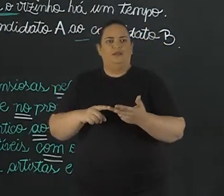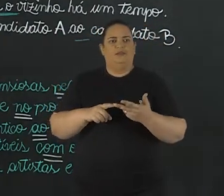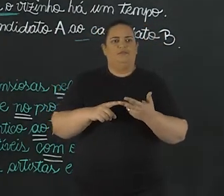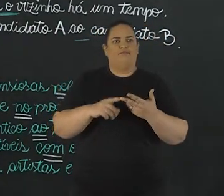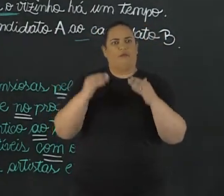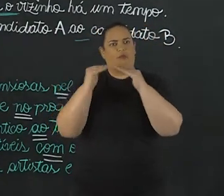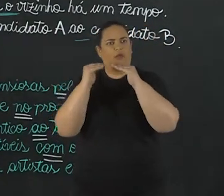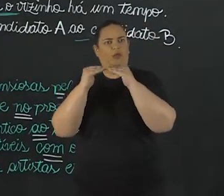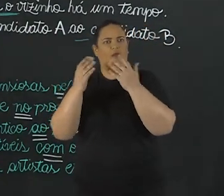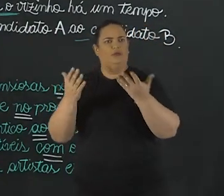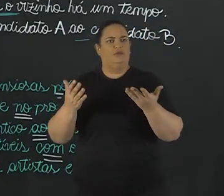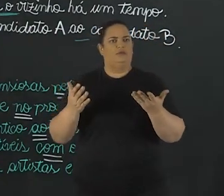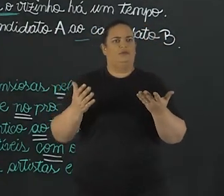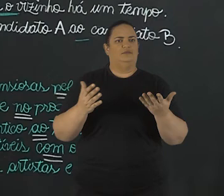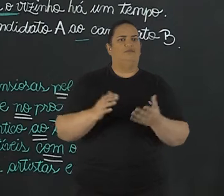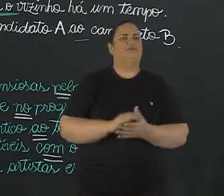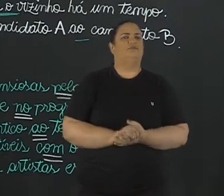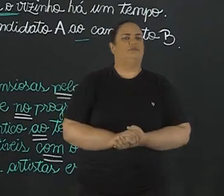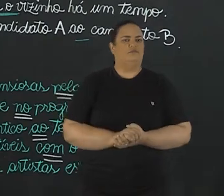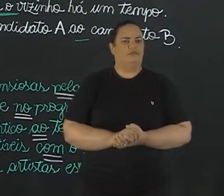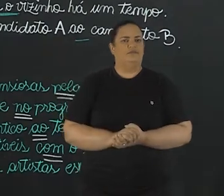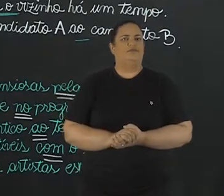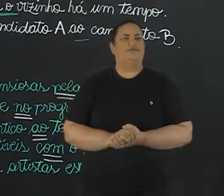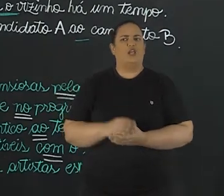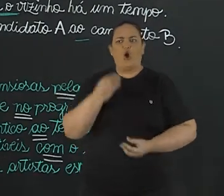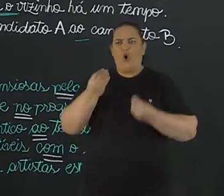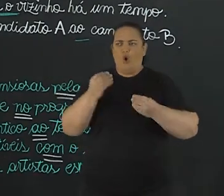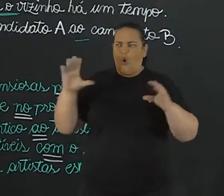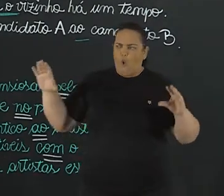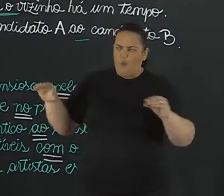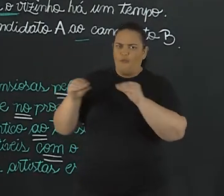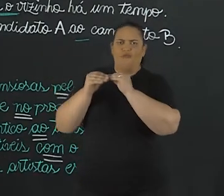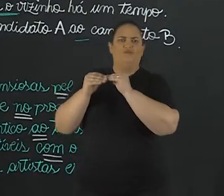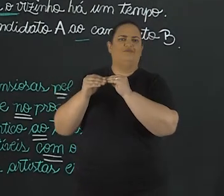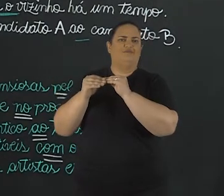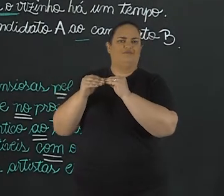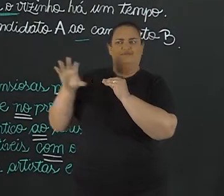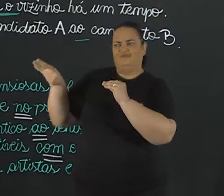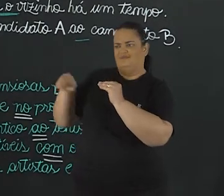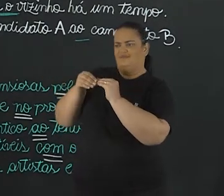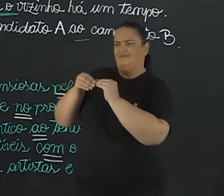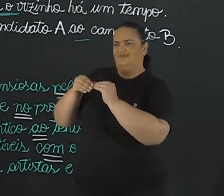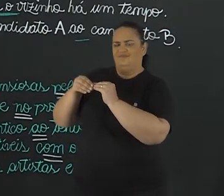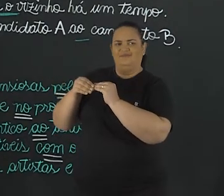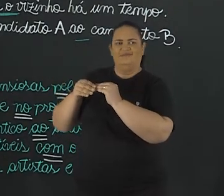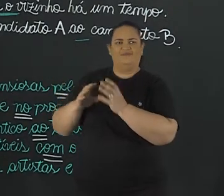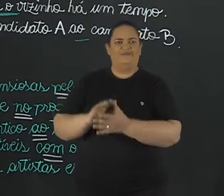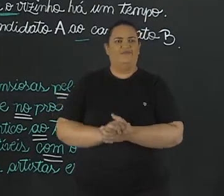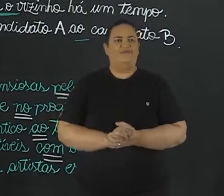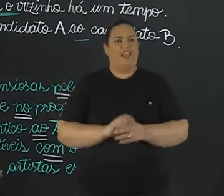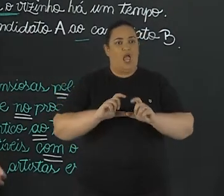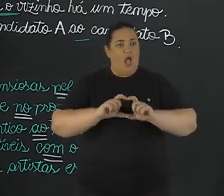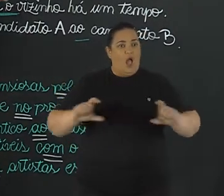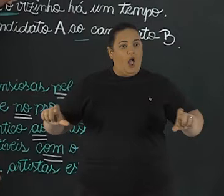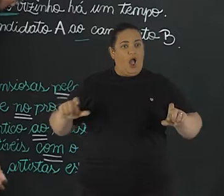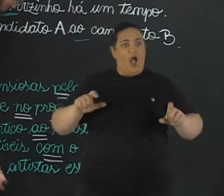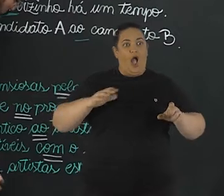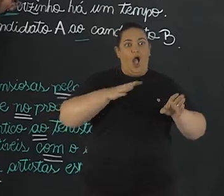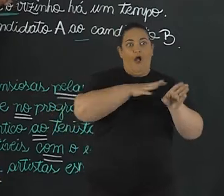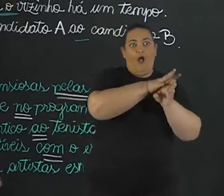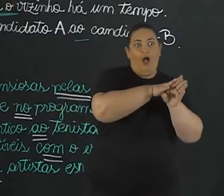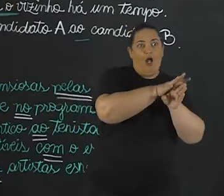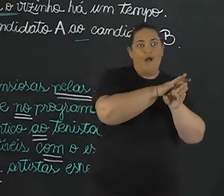termo regido, como eu vou acrescentar os complementos. É sobre isso que nós estamos falando. Os fãs têm horror a